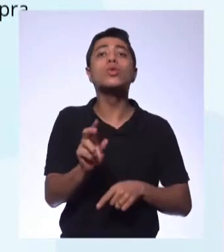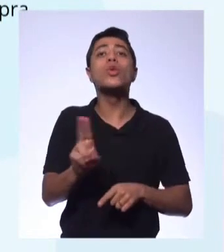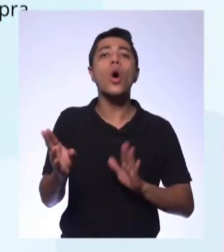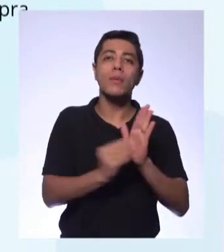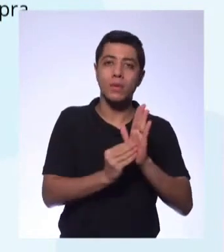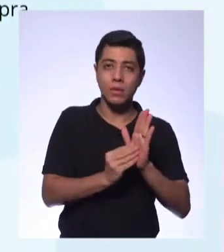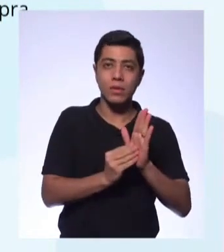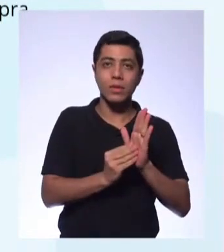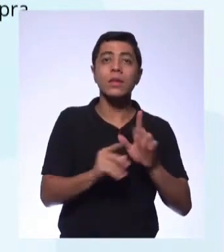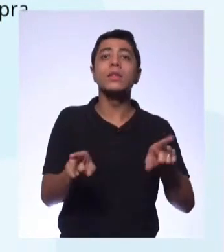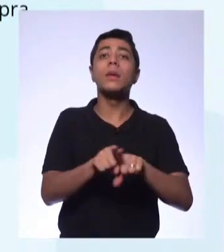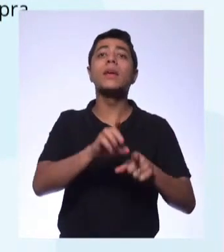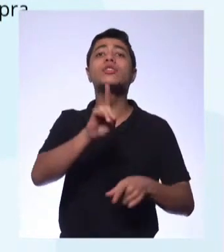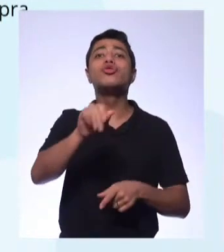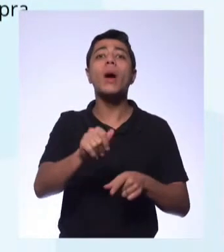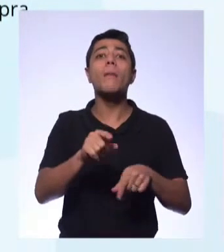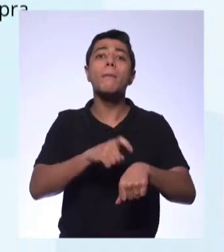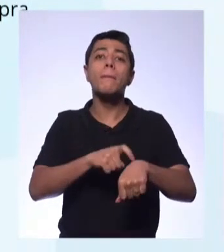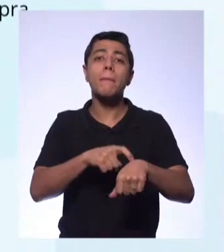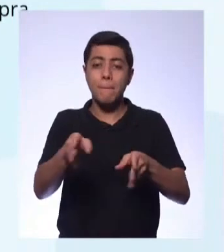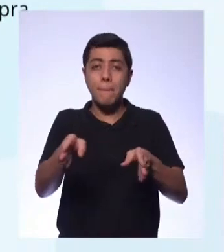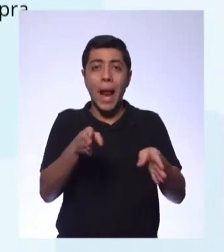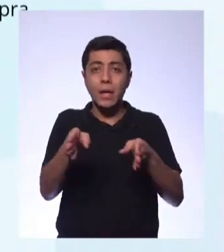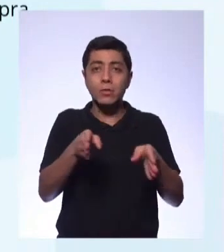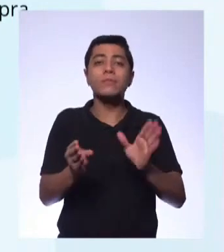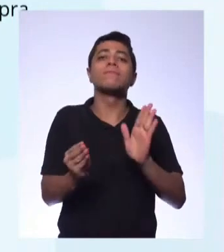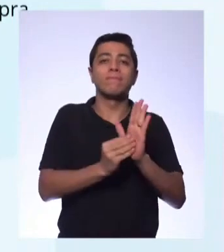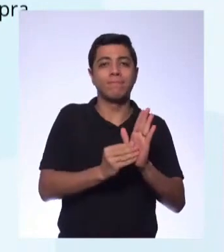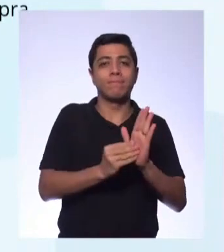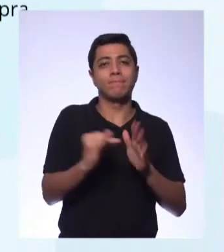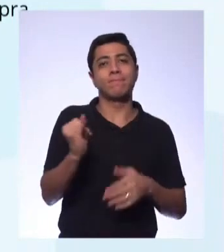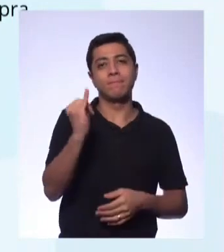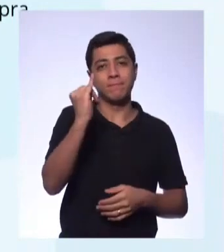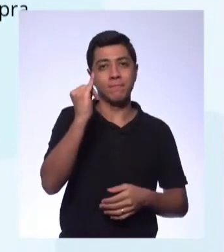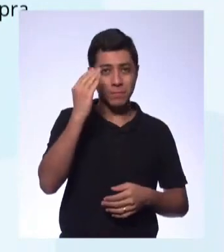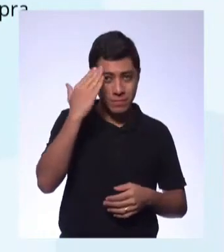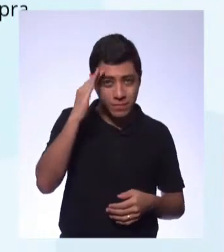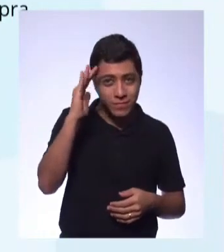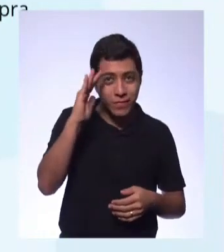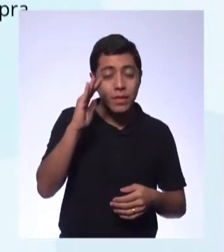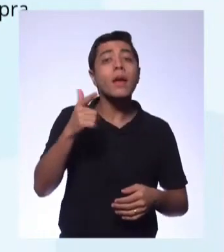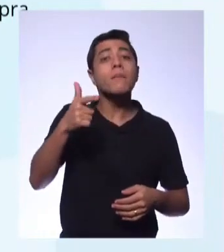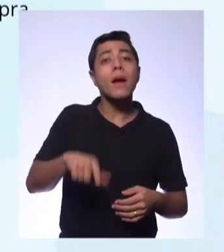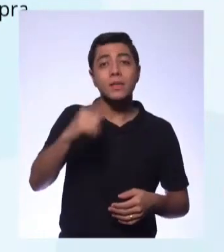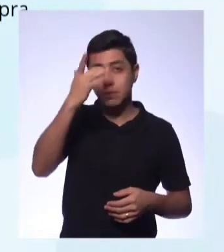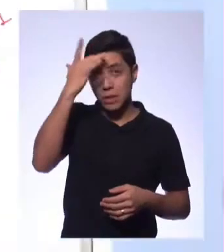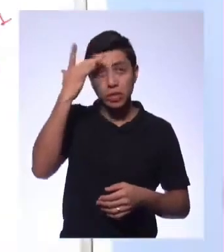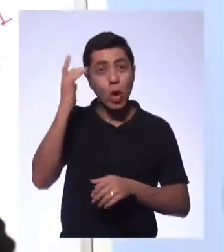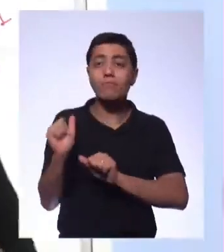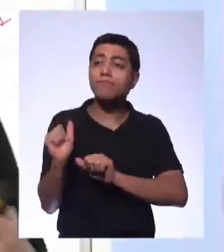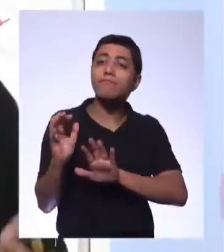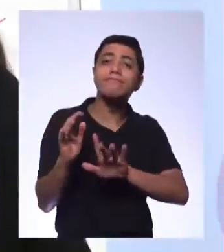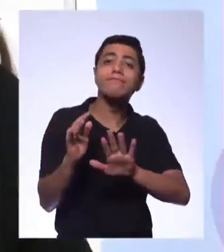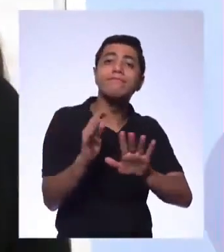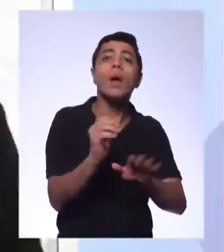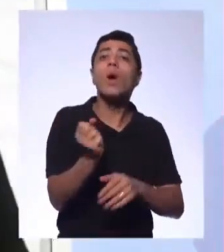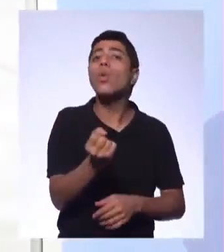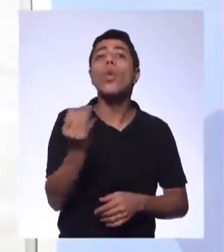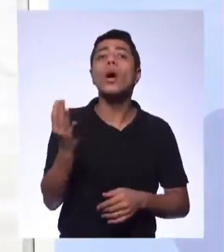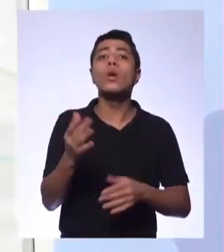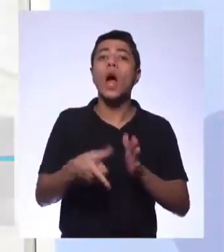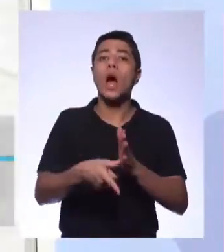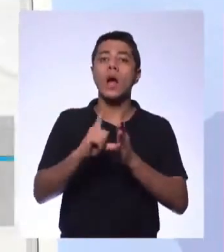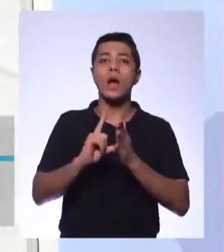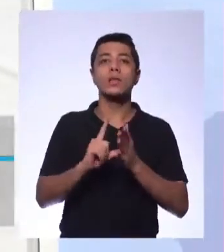dependendo do público-alvo, os ingressos devem ser distribuídos para controlar o número de participantes, né? Então, aquela coisa, né? Vou fazer na escola, tá?